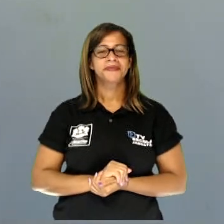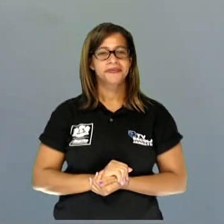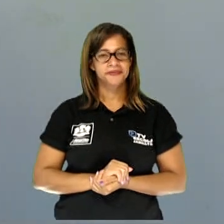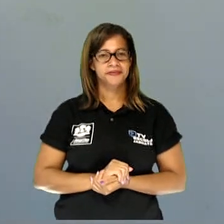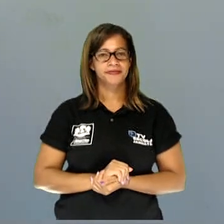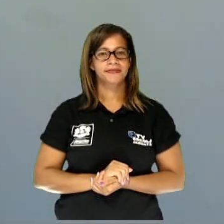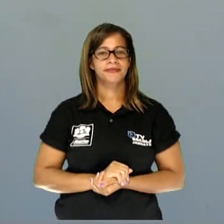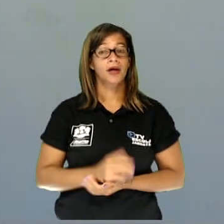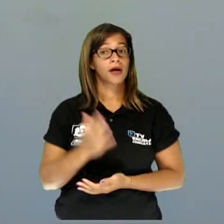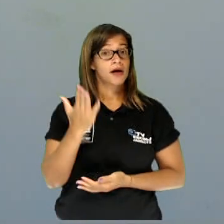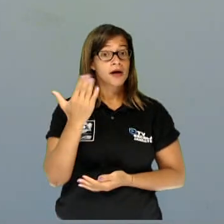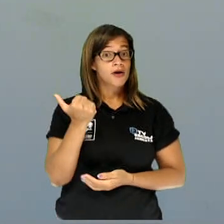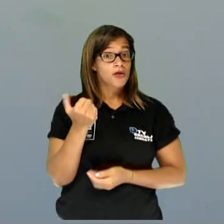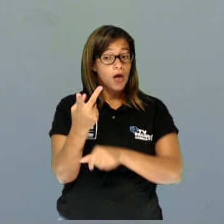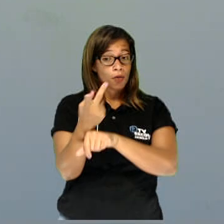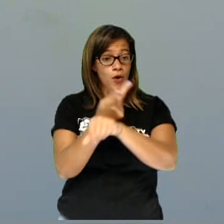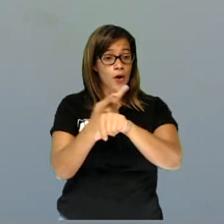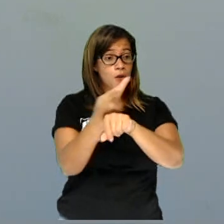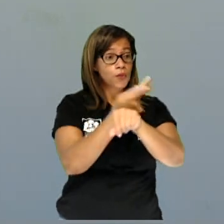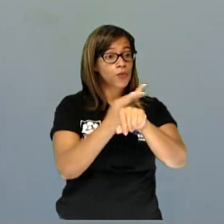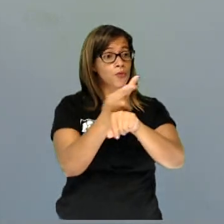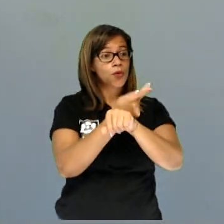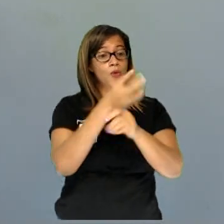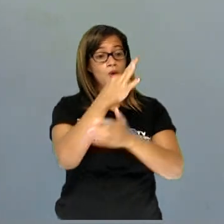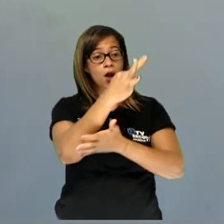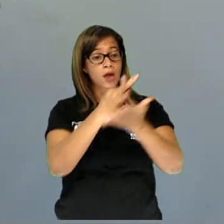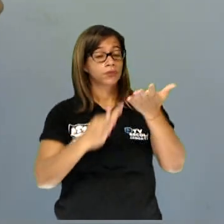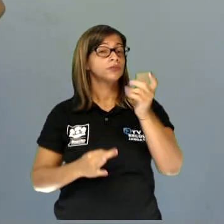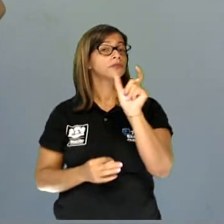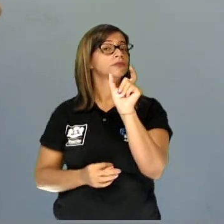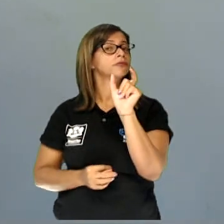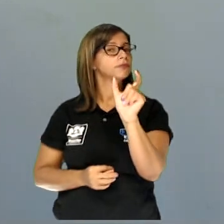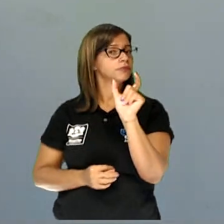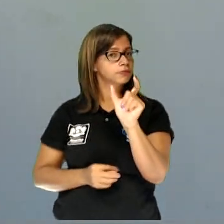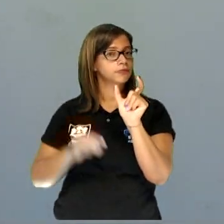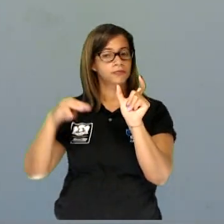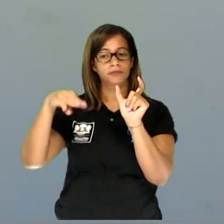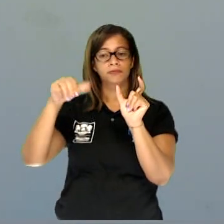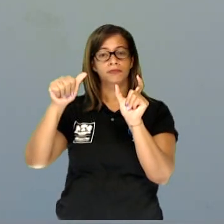Vamos achar no texto a palavra macaco. Eu já dei uma dica, não foi?